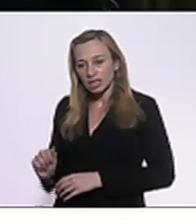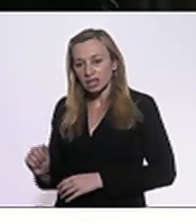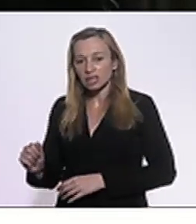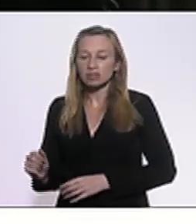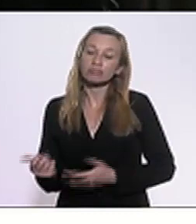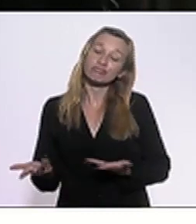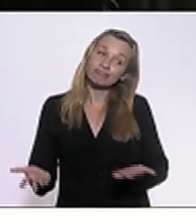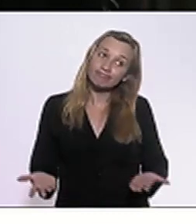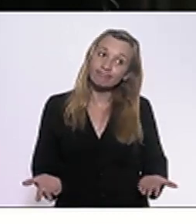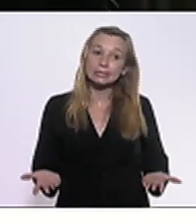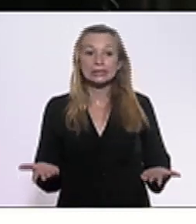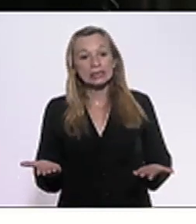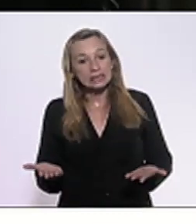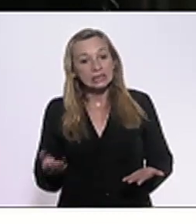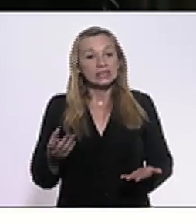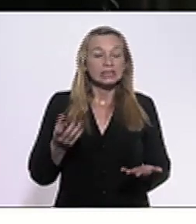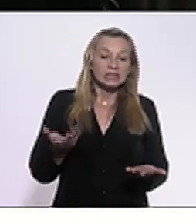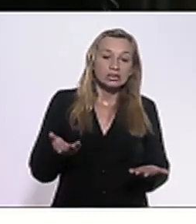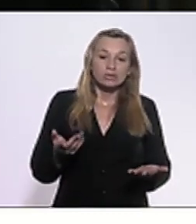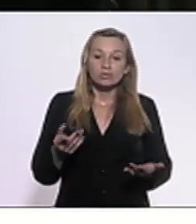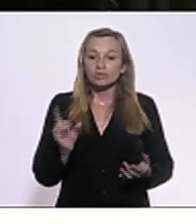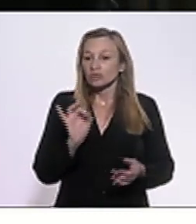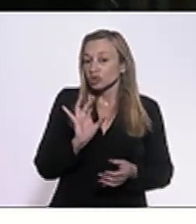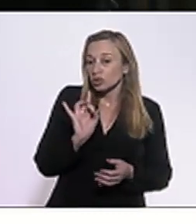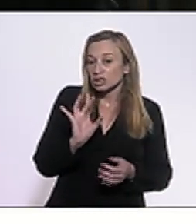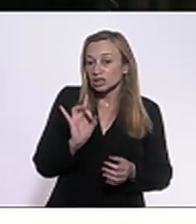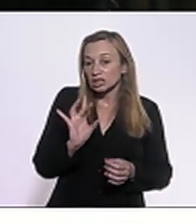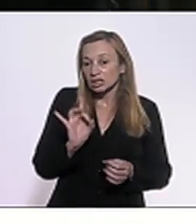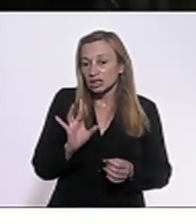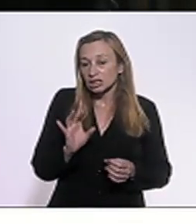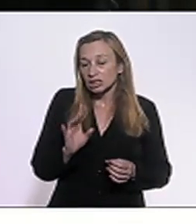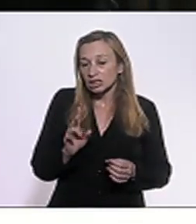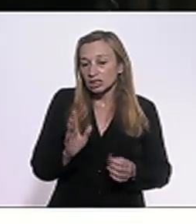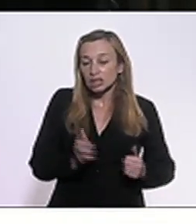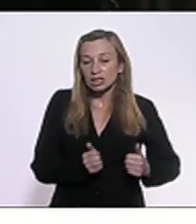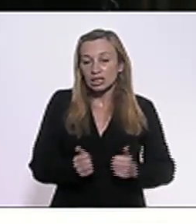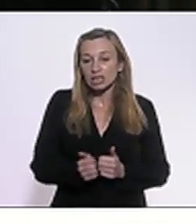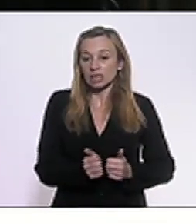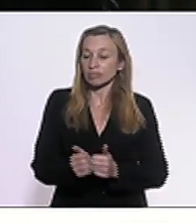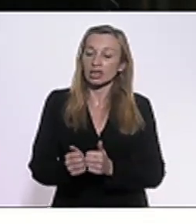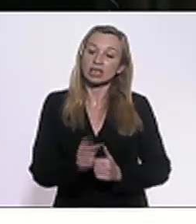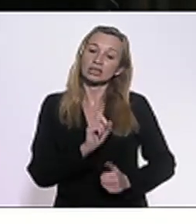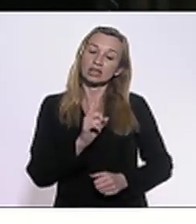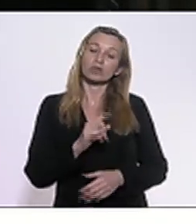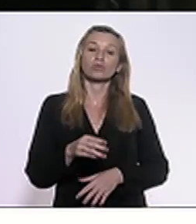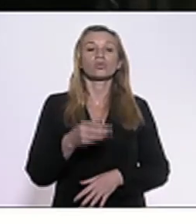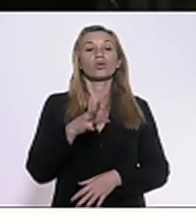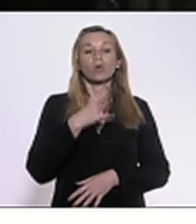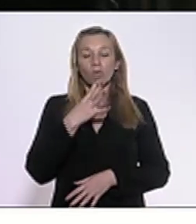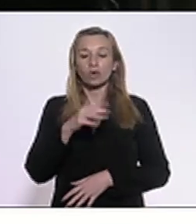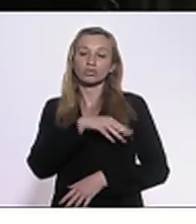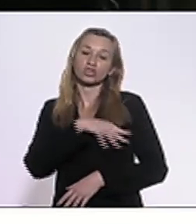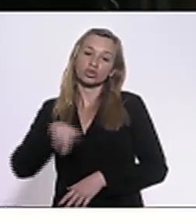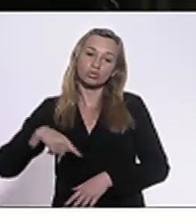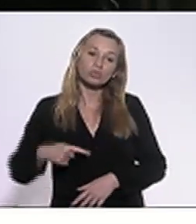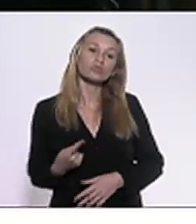anda sozinha. A gente reconhece que o Ministério Público, através do